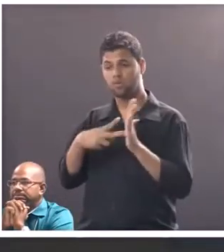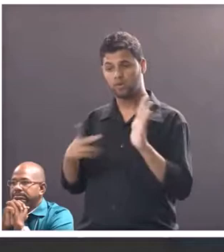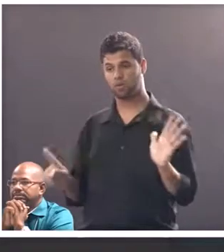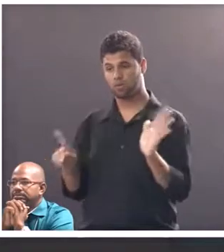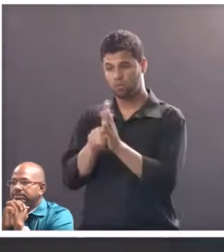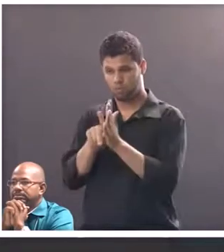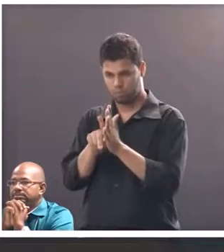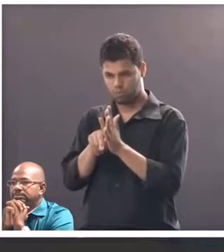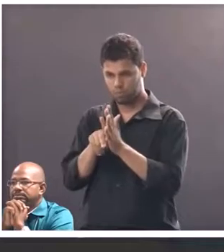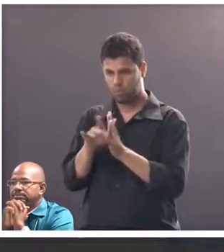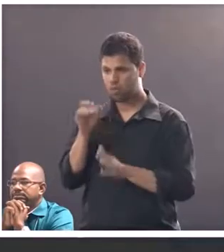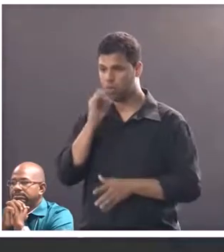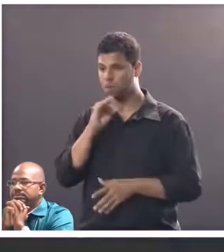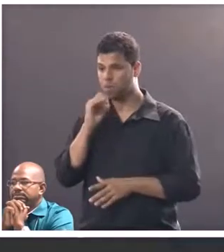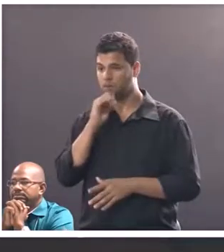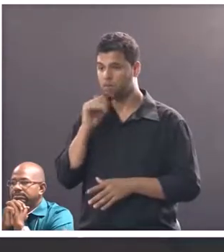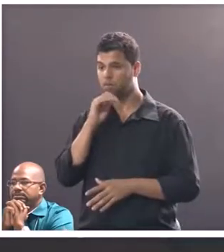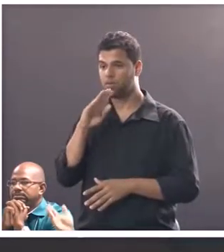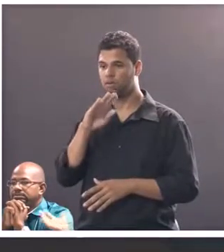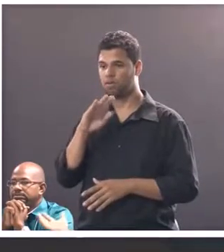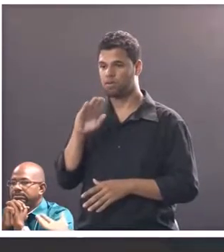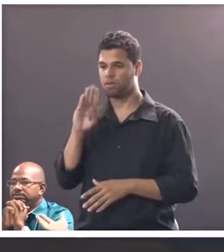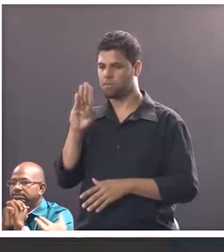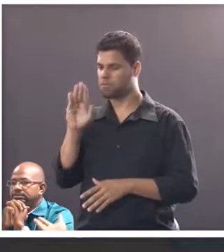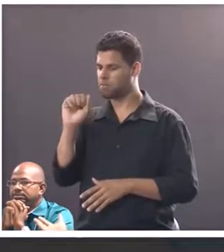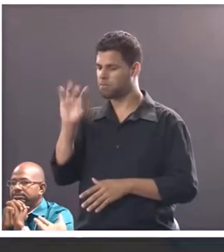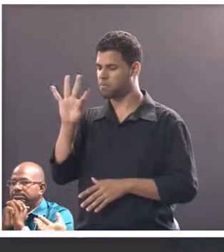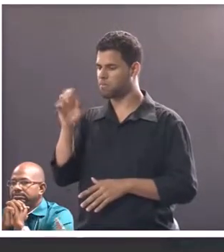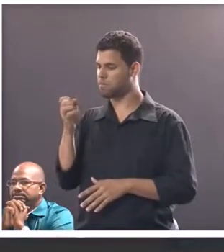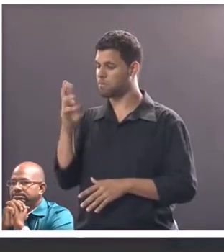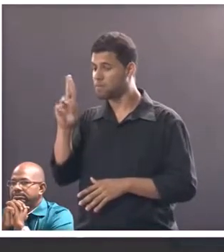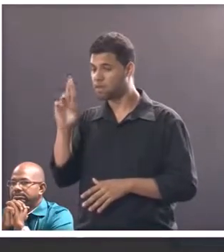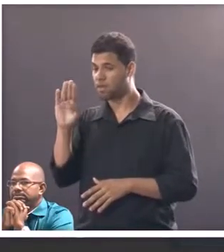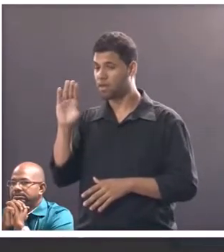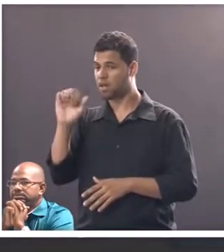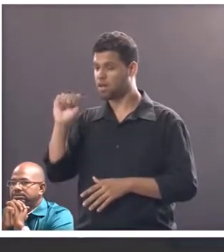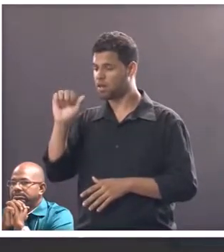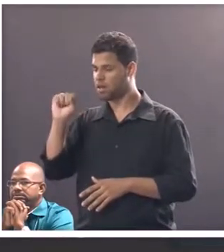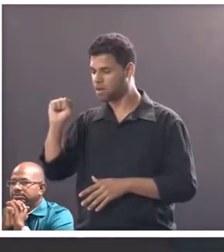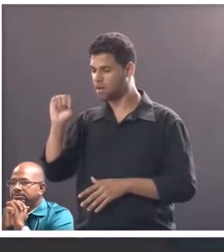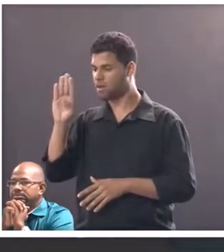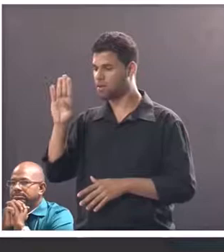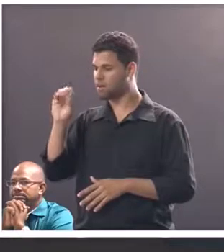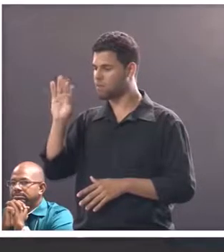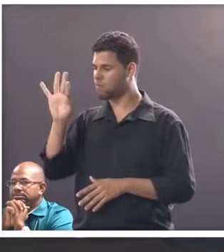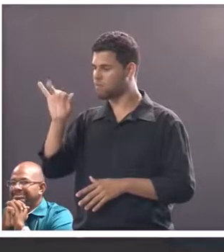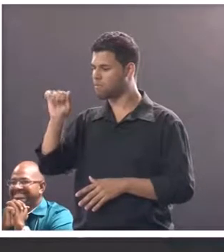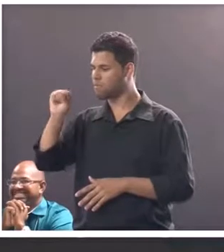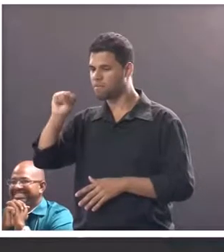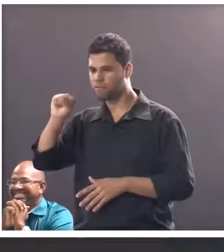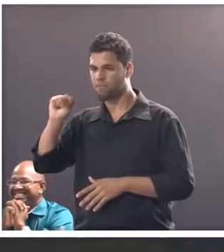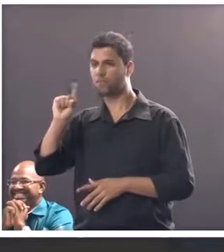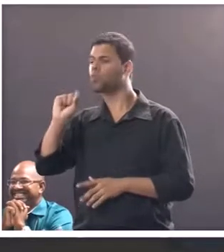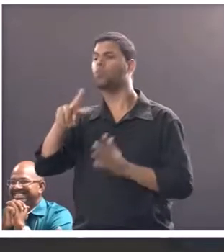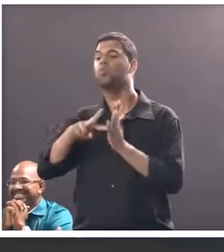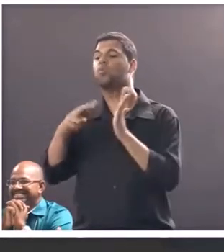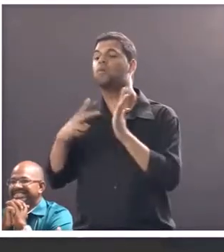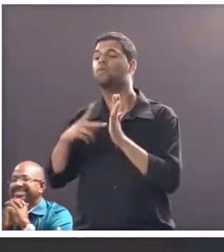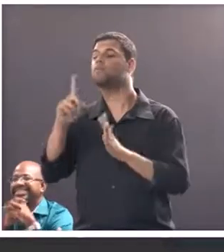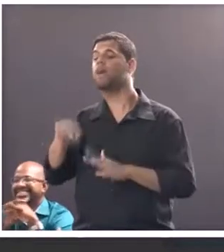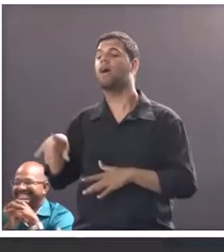próprio. Tipo, bater as botas. O que é bater as botas? Abotoar o paletó.